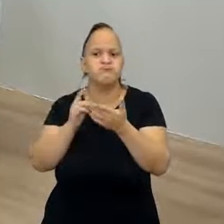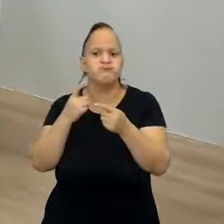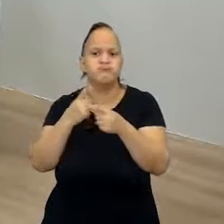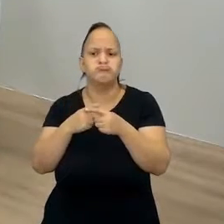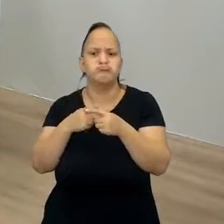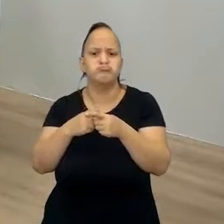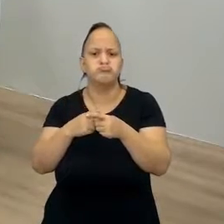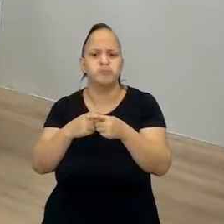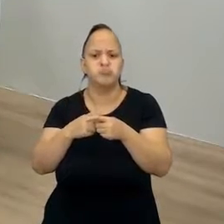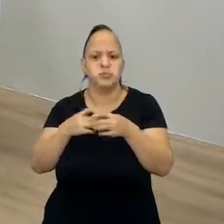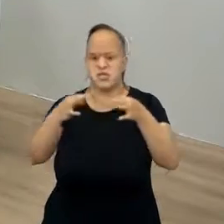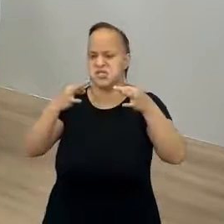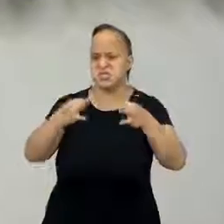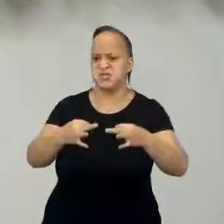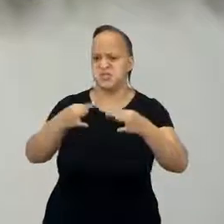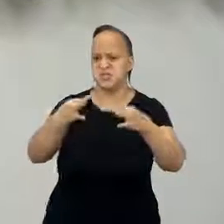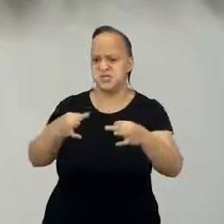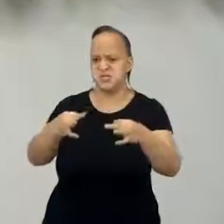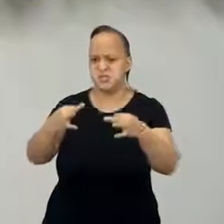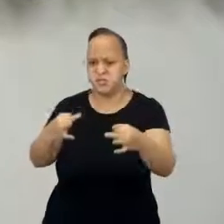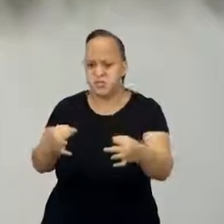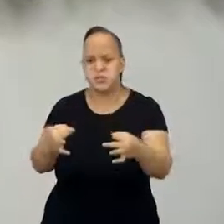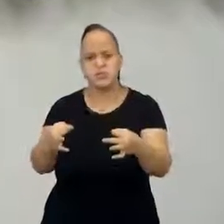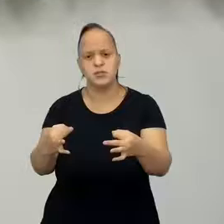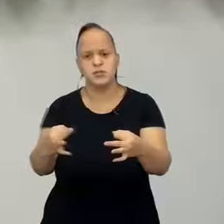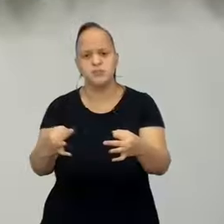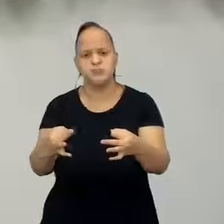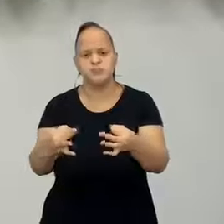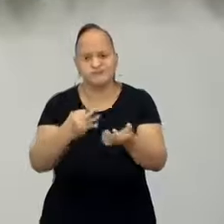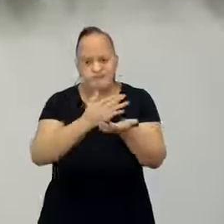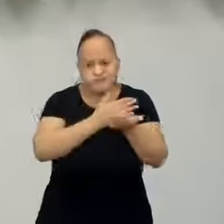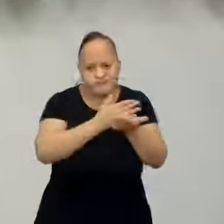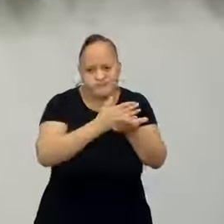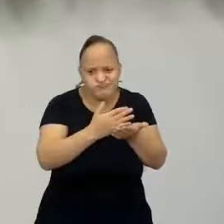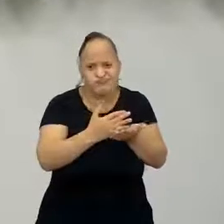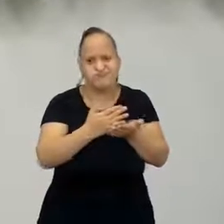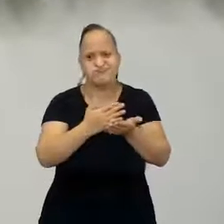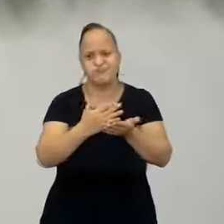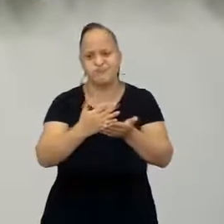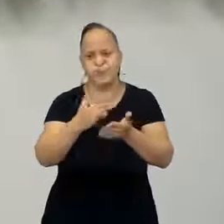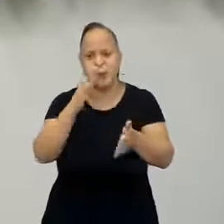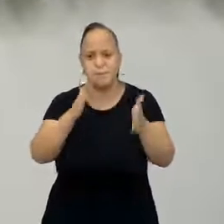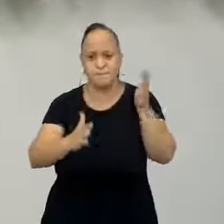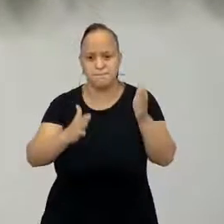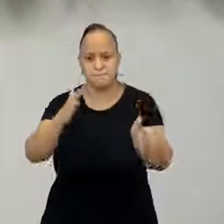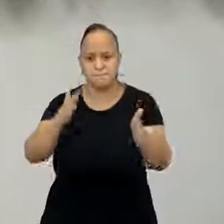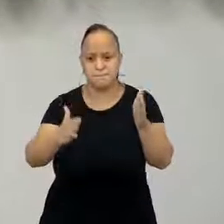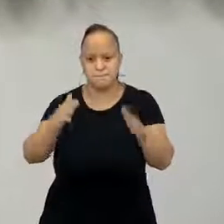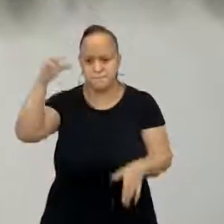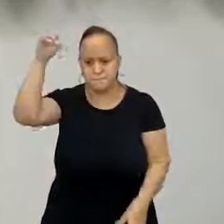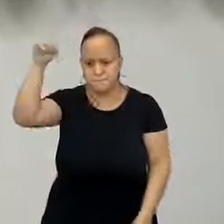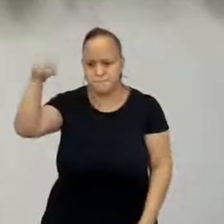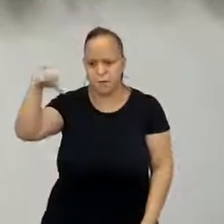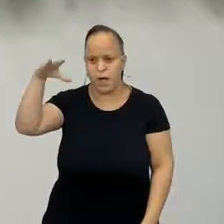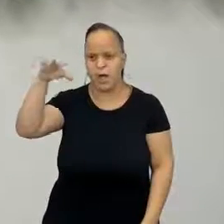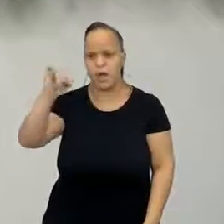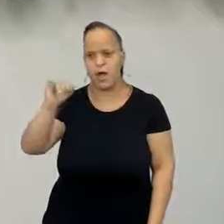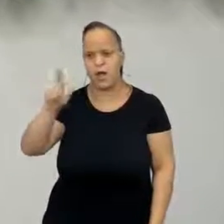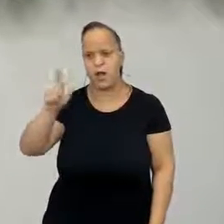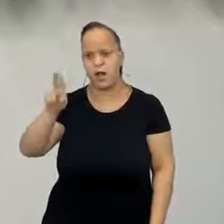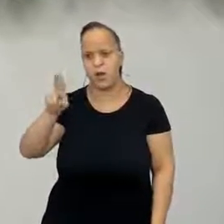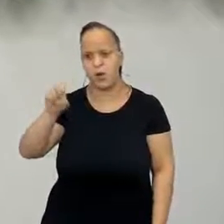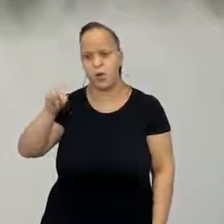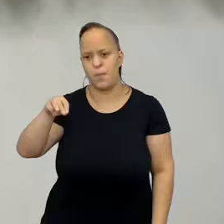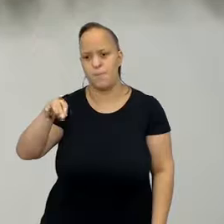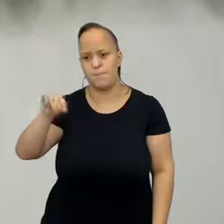como absoluta, algo que começa no iluminismo, segue no positivismo e assim por diante. Então, o estudante fazendo